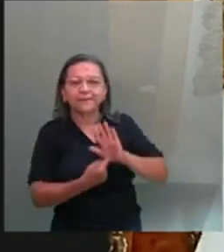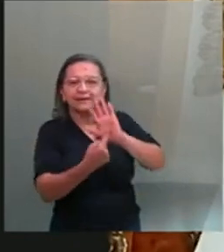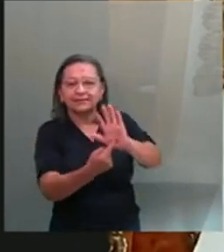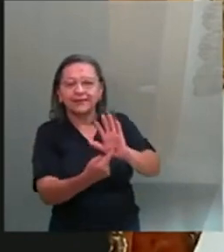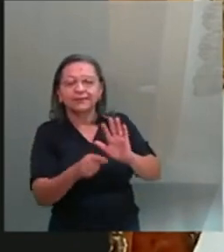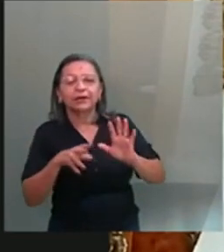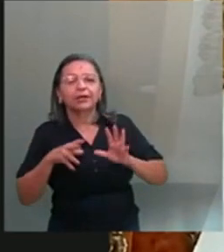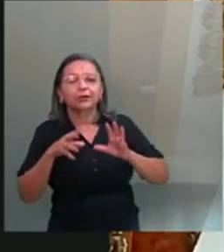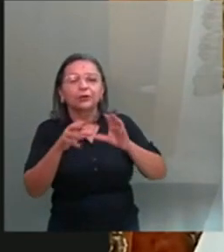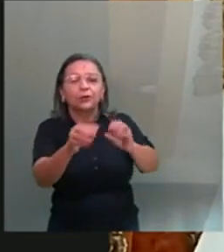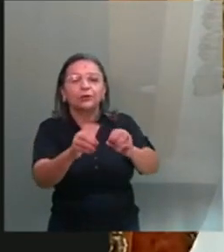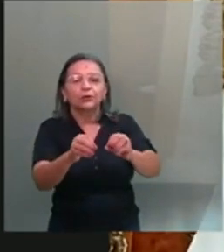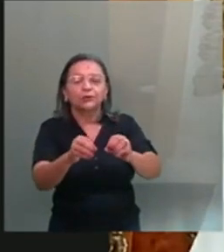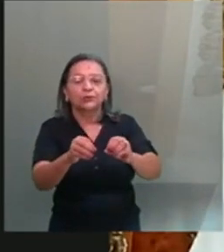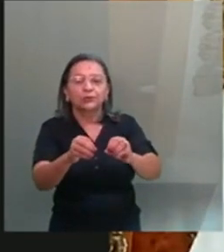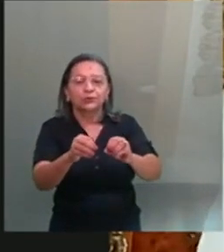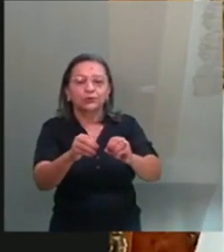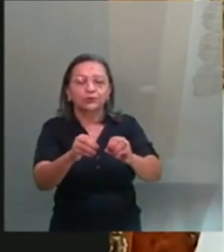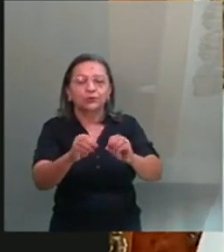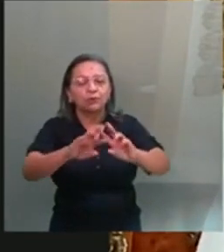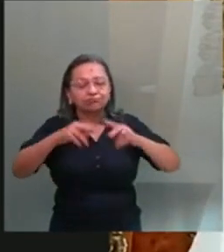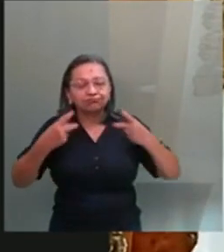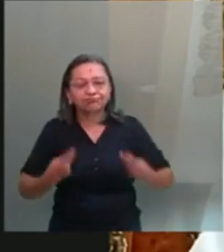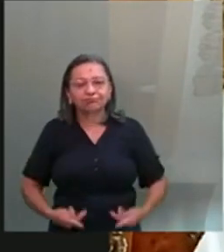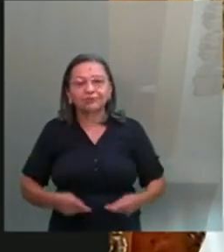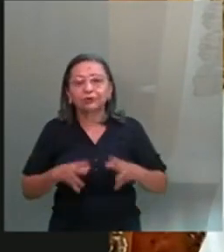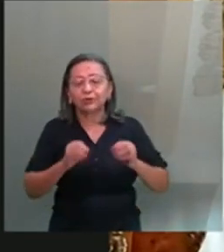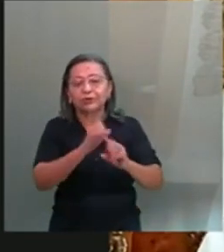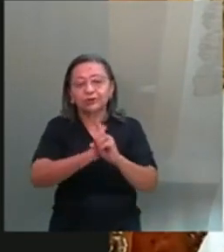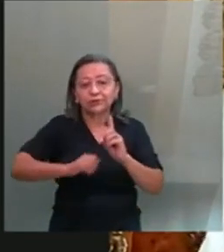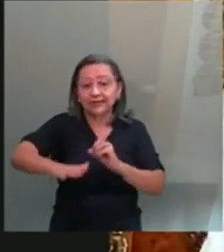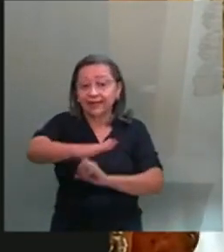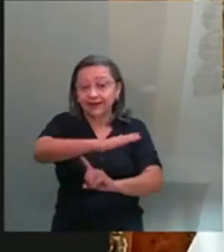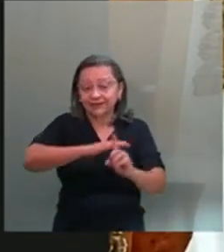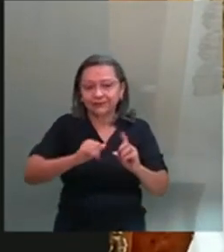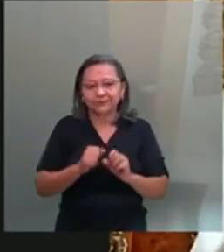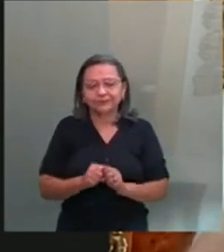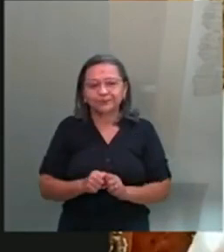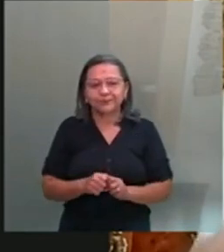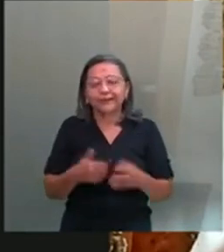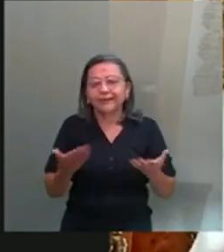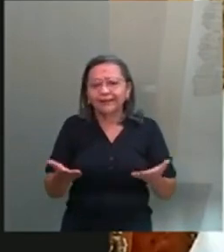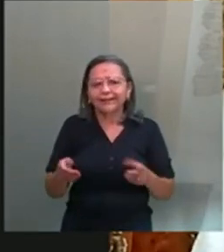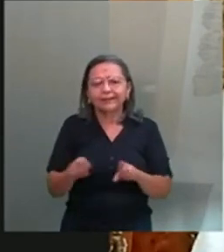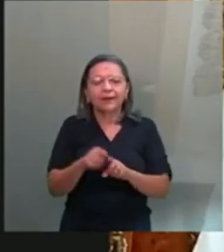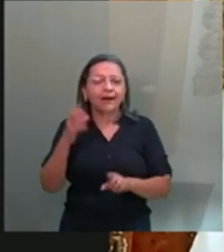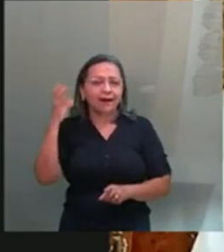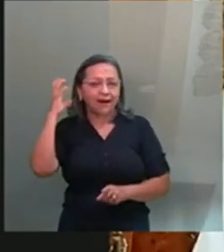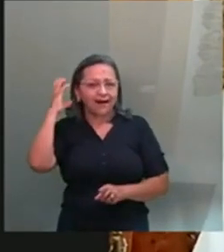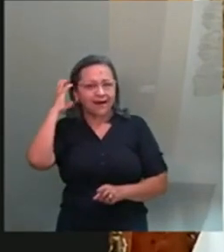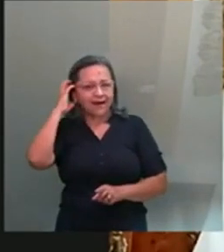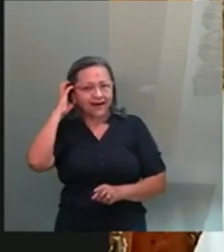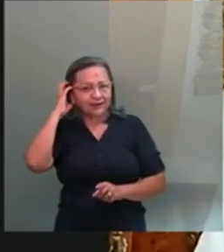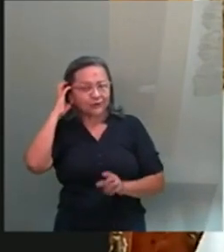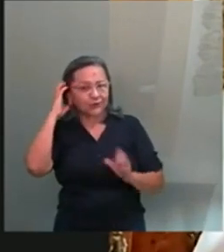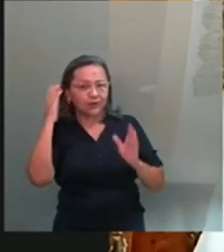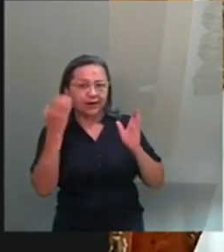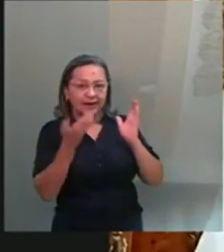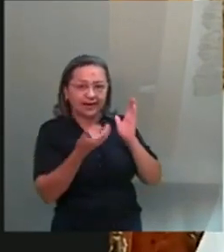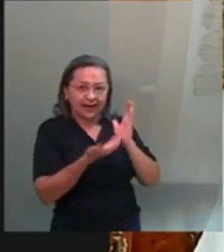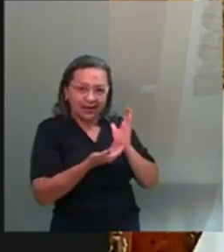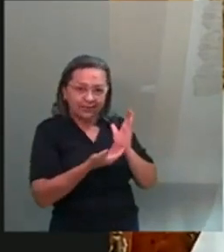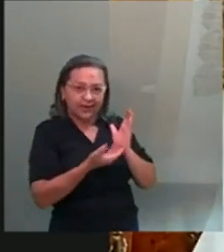para todos, toda a humanidade, porque não dizer toda a humanidade. E a rádio Câmara e a